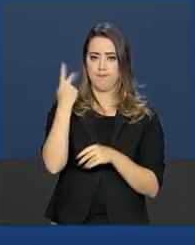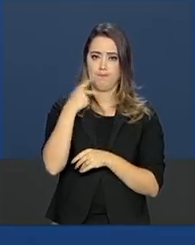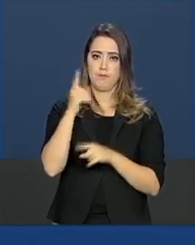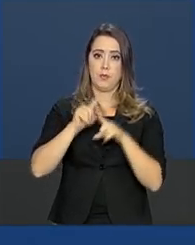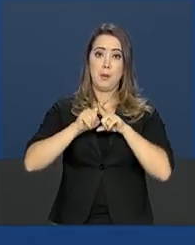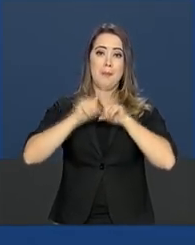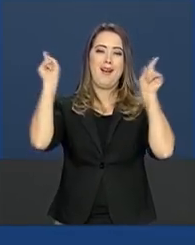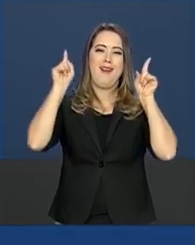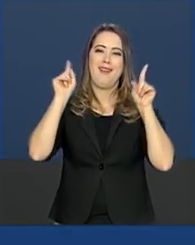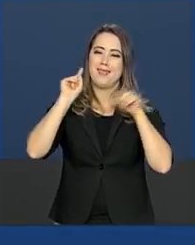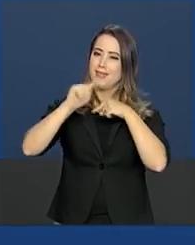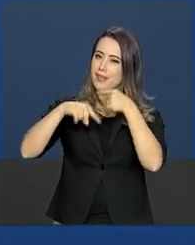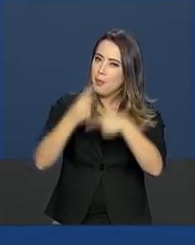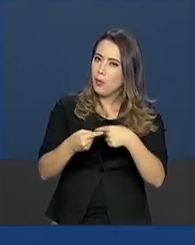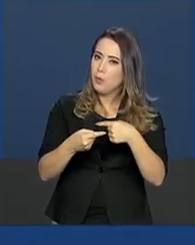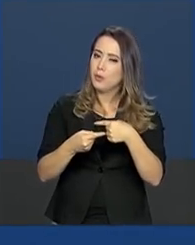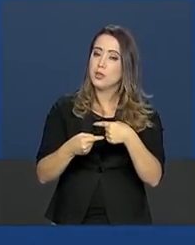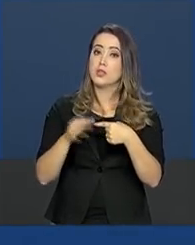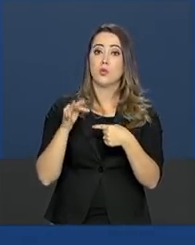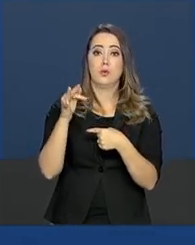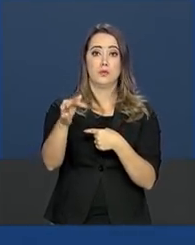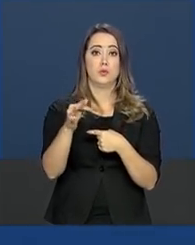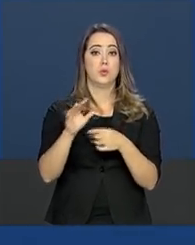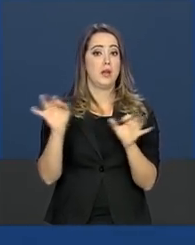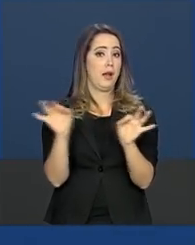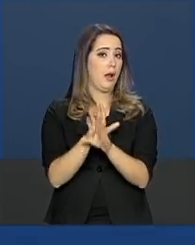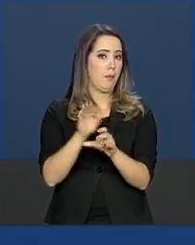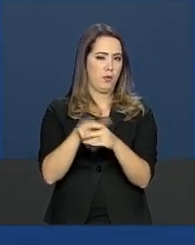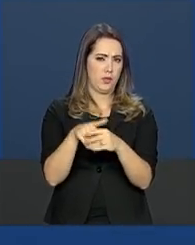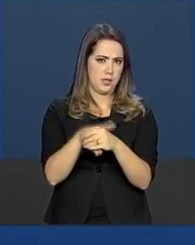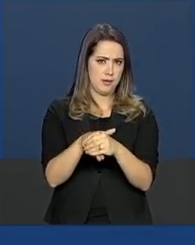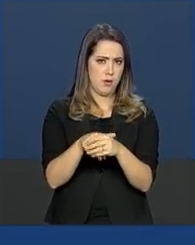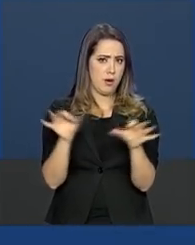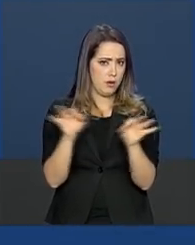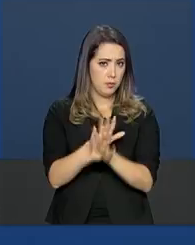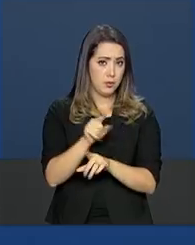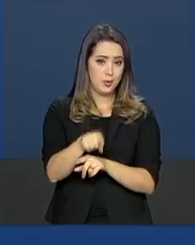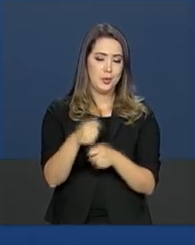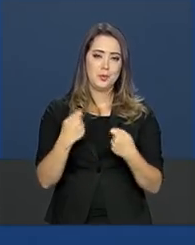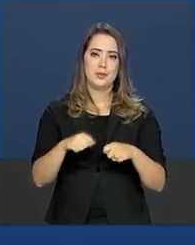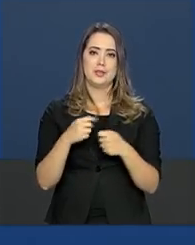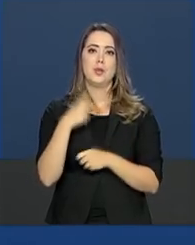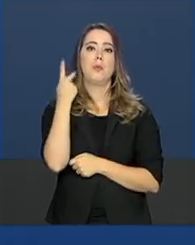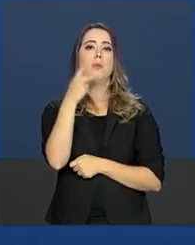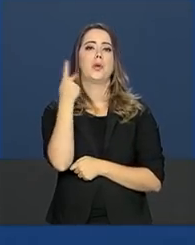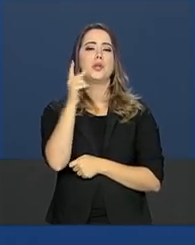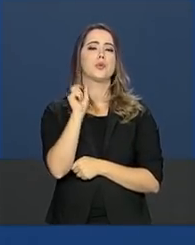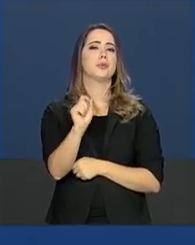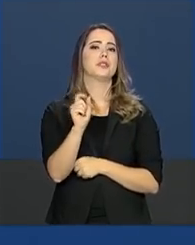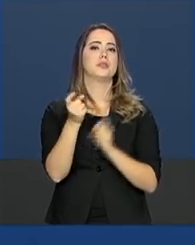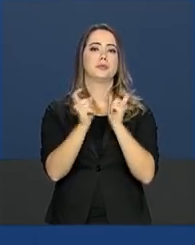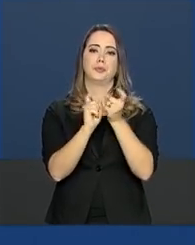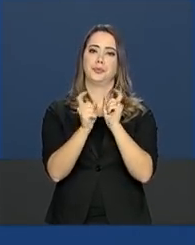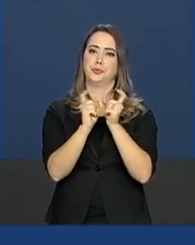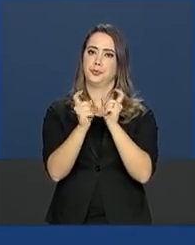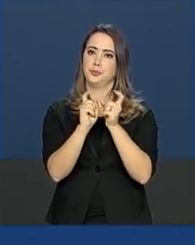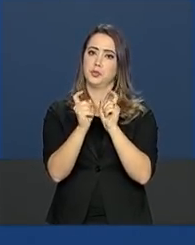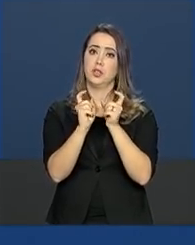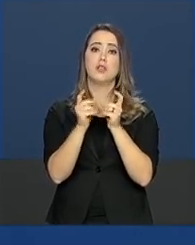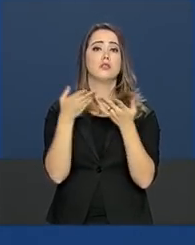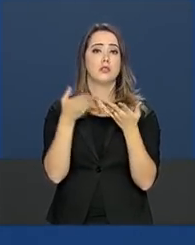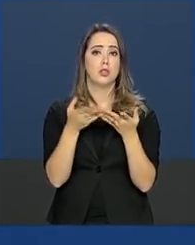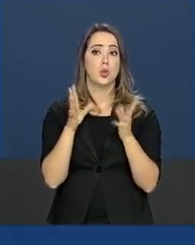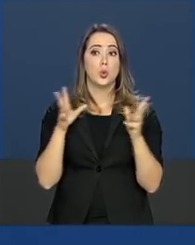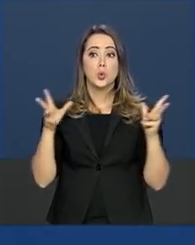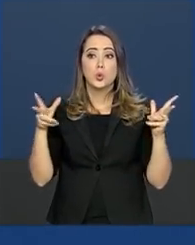Há um outro momento, que é logo depois das eleições, que é o momento chamado político-administrativo, em que